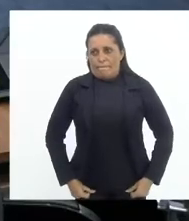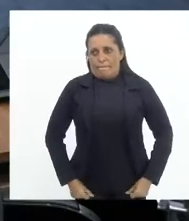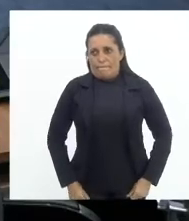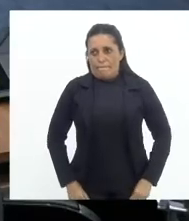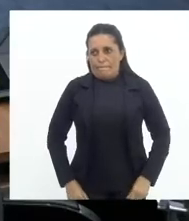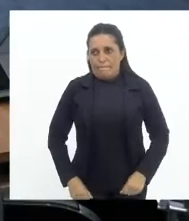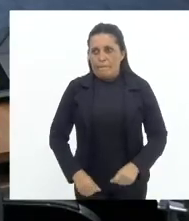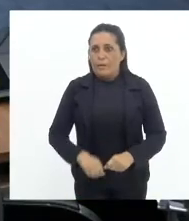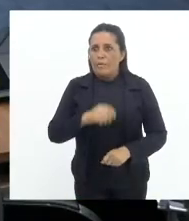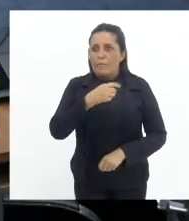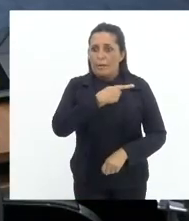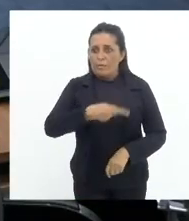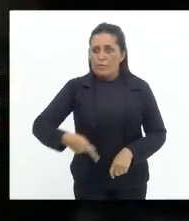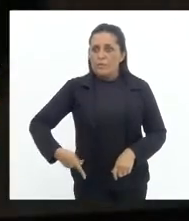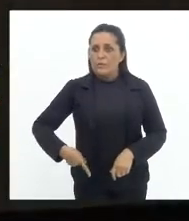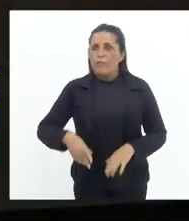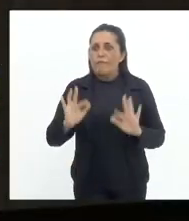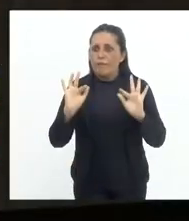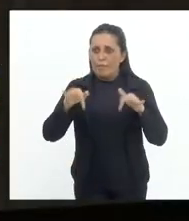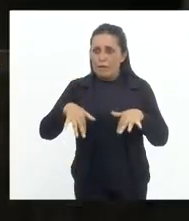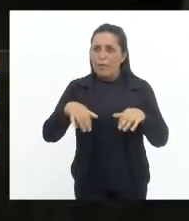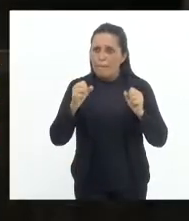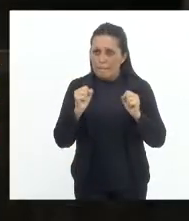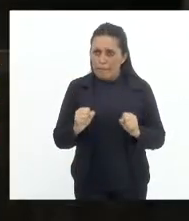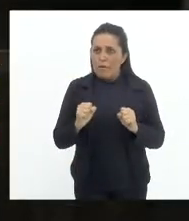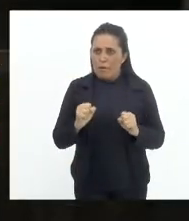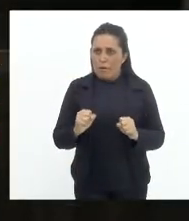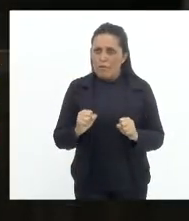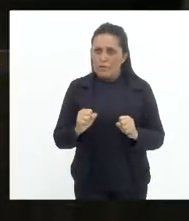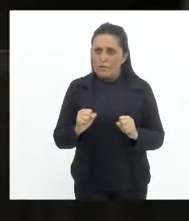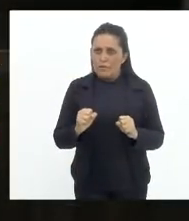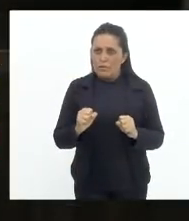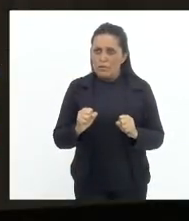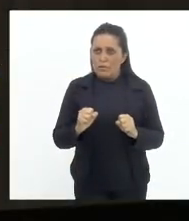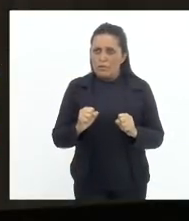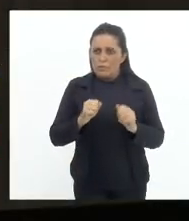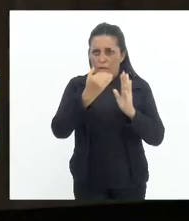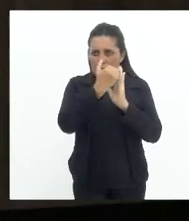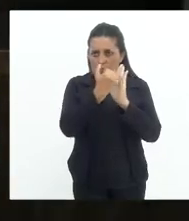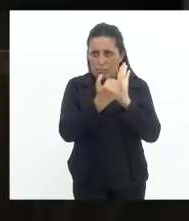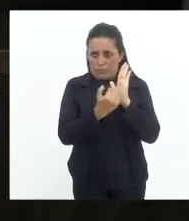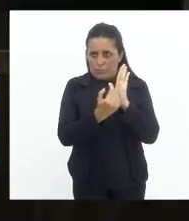o presidente ao final eu posso forte por favor ó